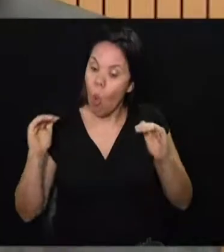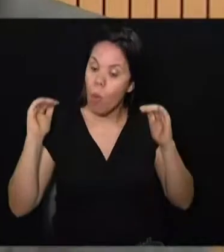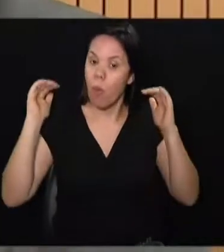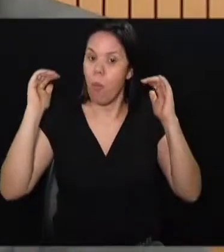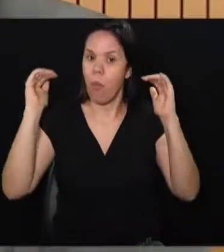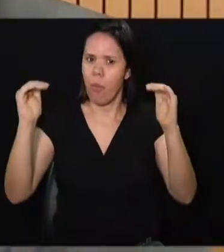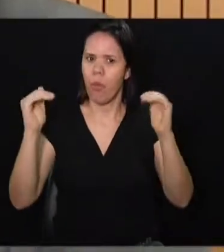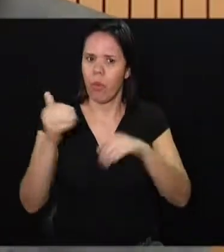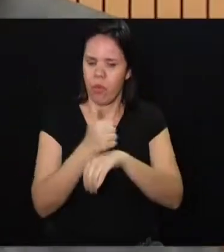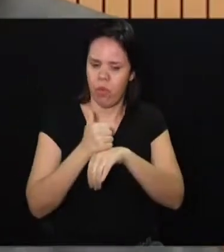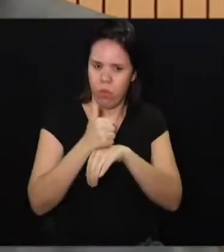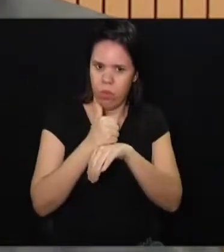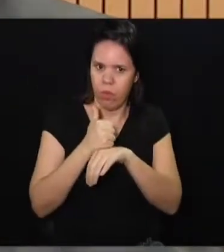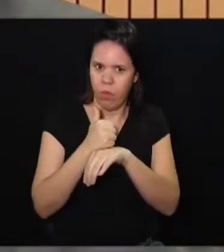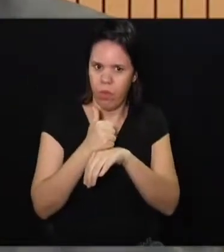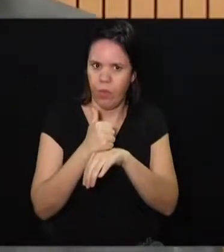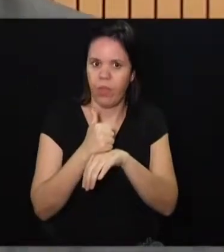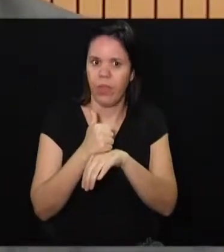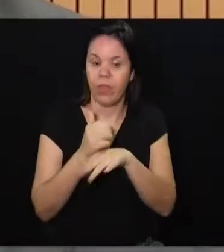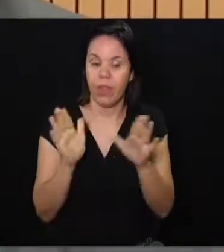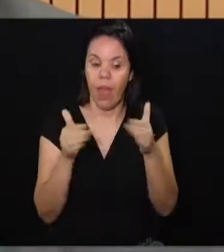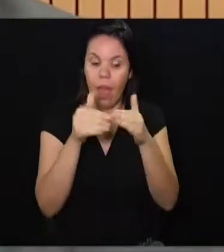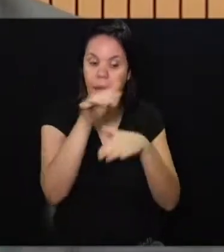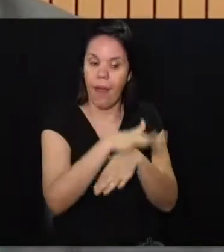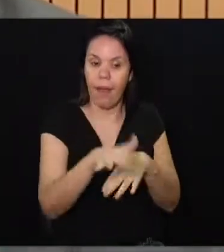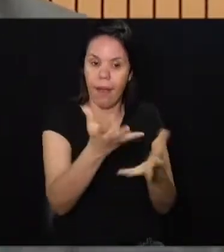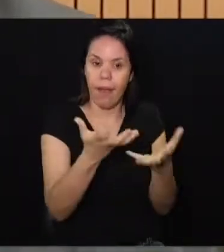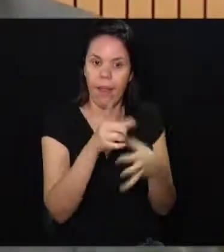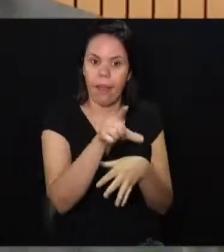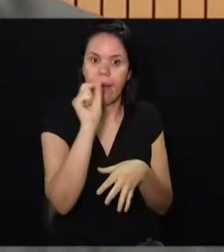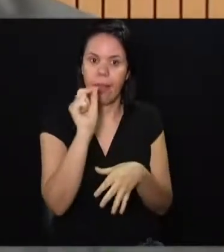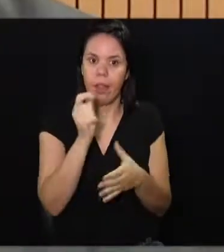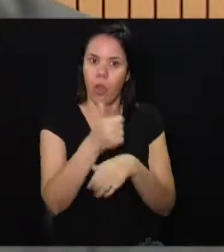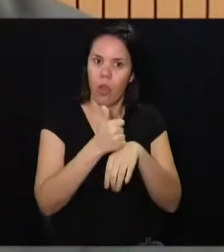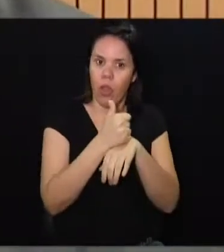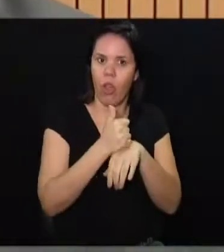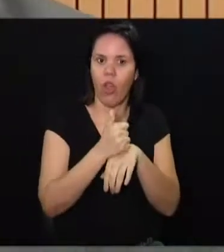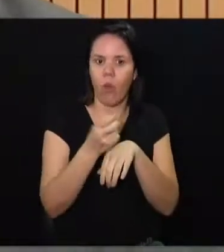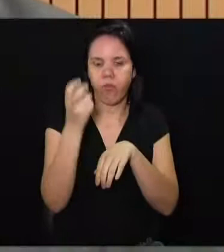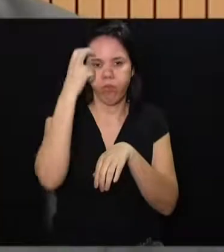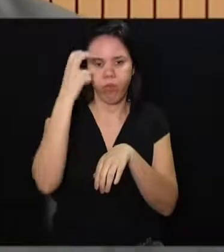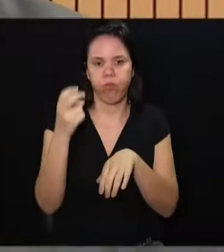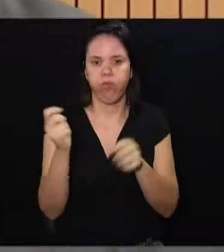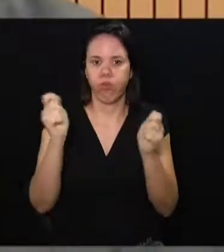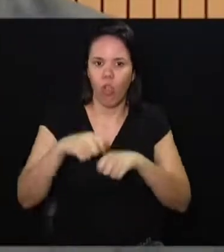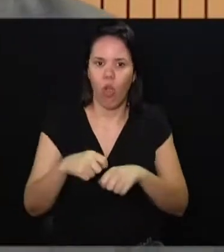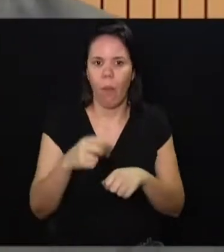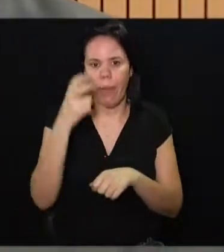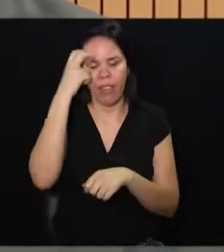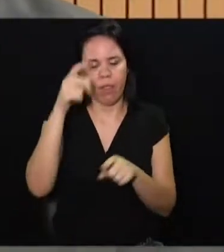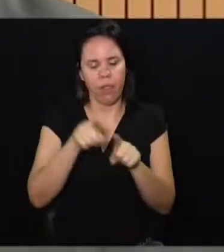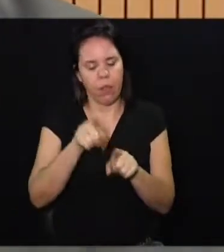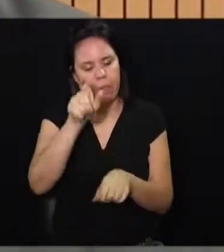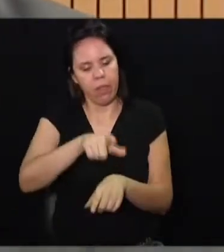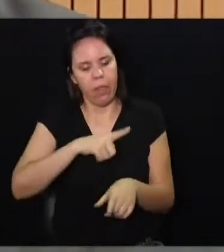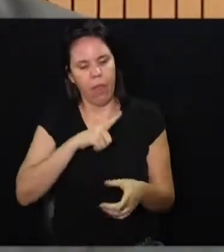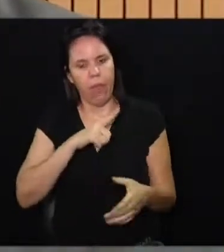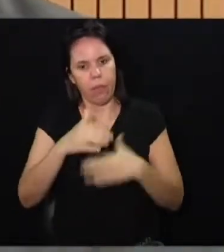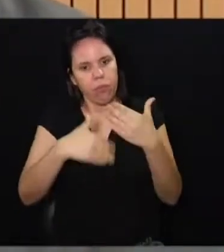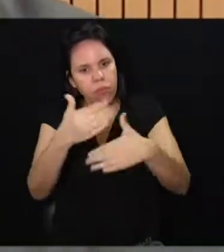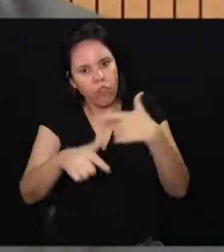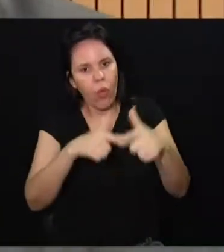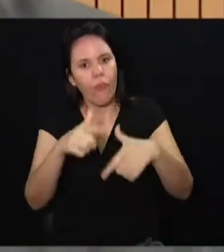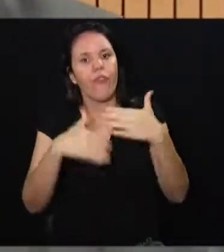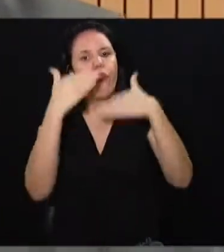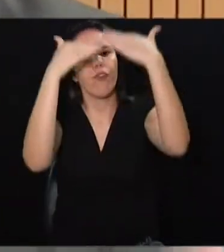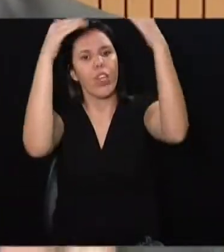sua carreira dentro do que ela quer, né? Dentro da profissão na qual ela escolheu, de acordo com o talento e a competência que ela tem, ela vai se desenvolvendo dentro do mercado.